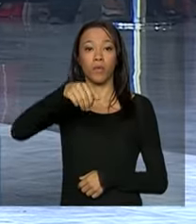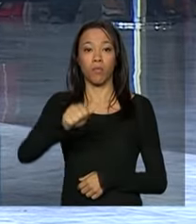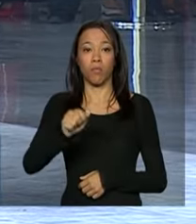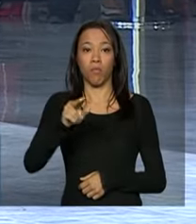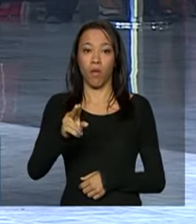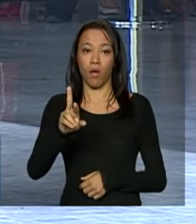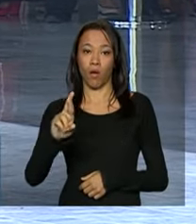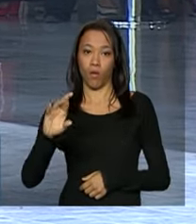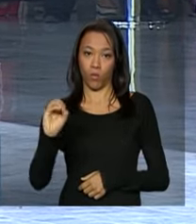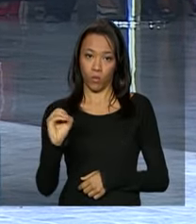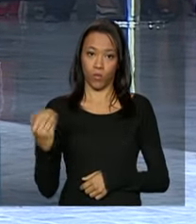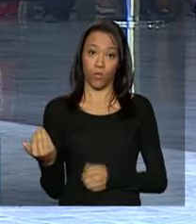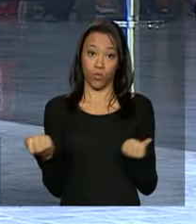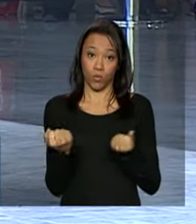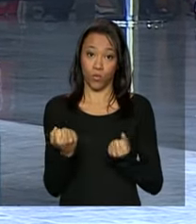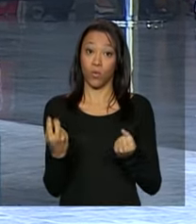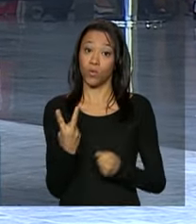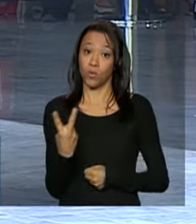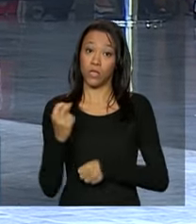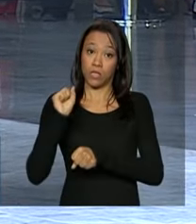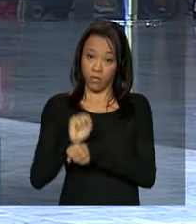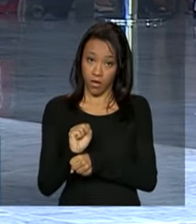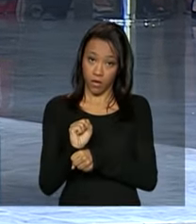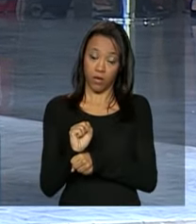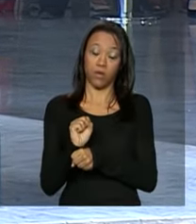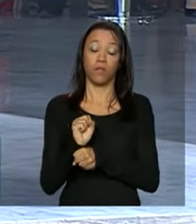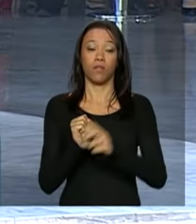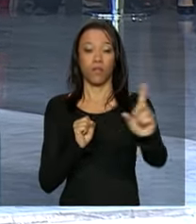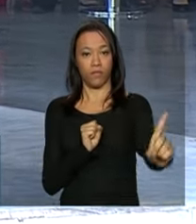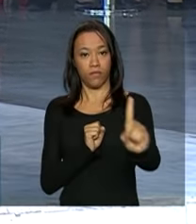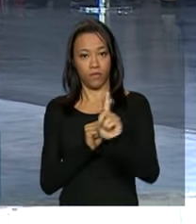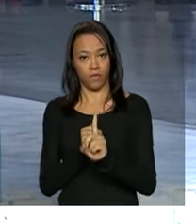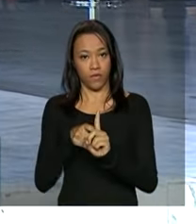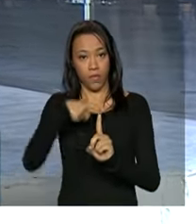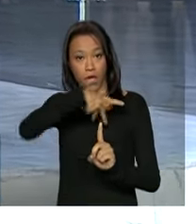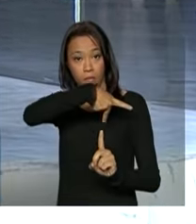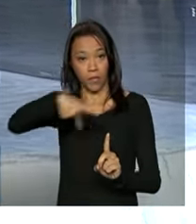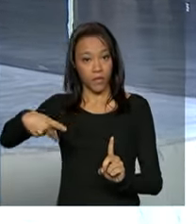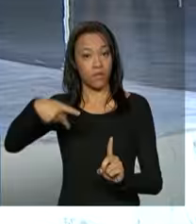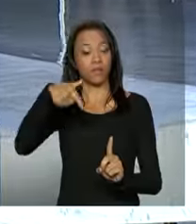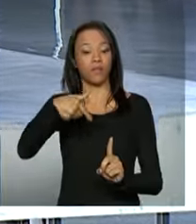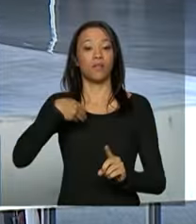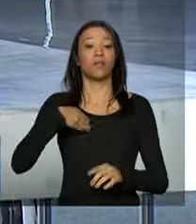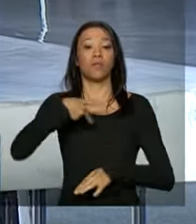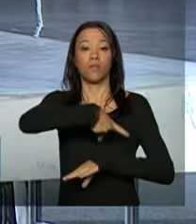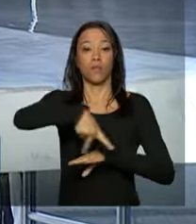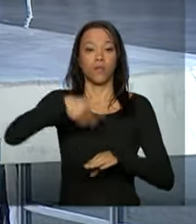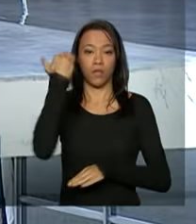se preparando para receber a presidenta da Coreia, Park Geun-hye.